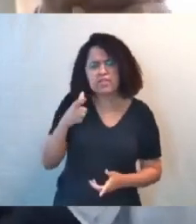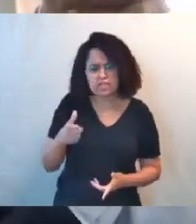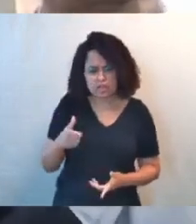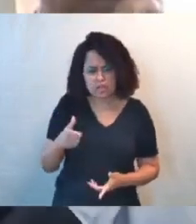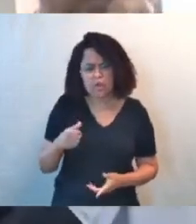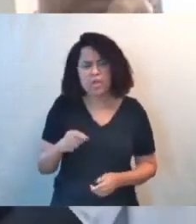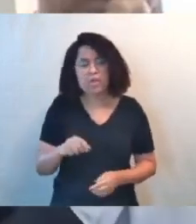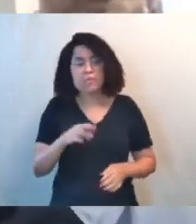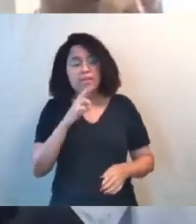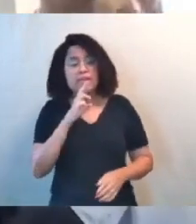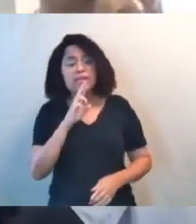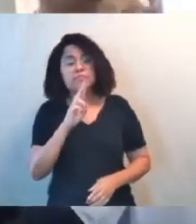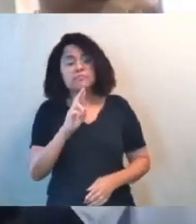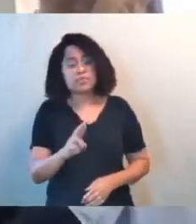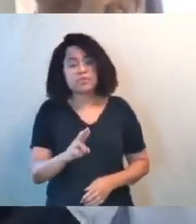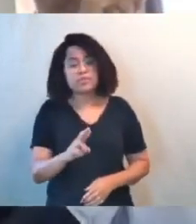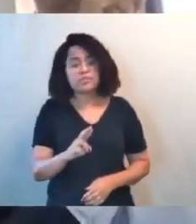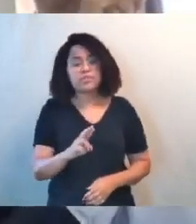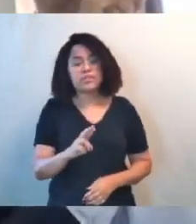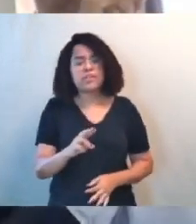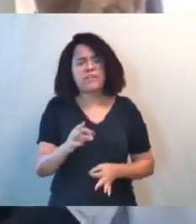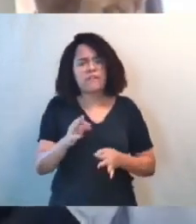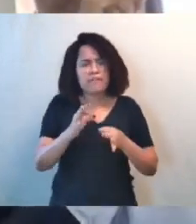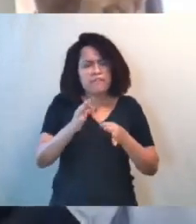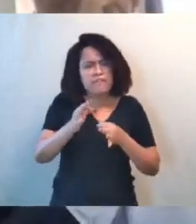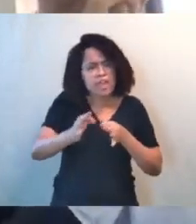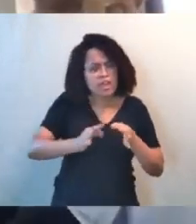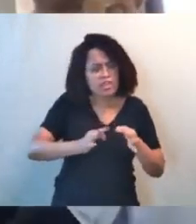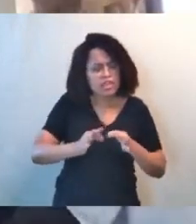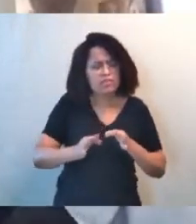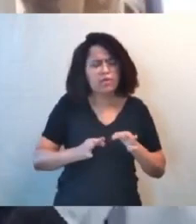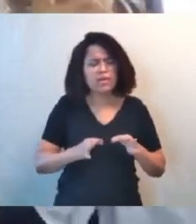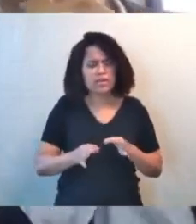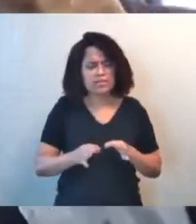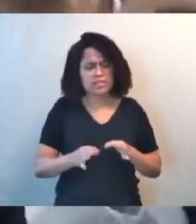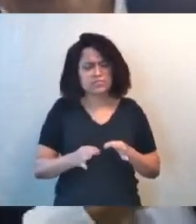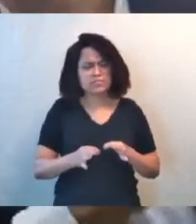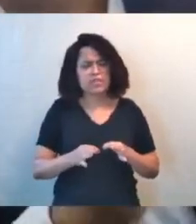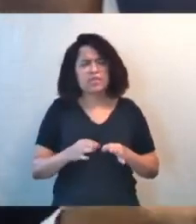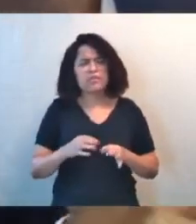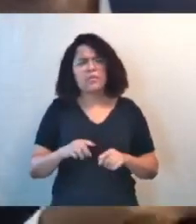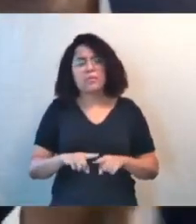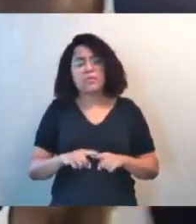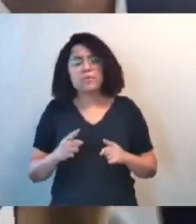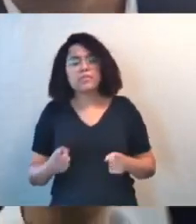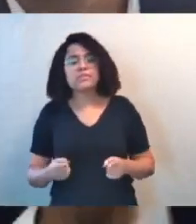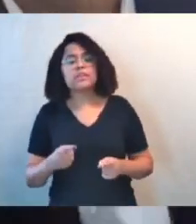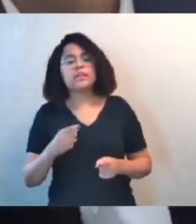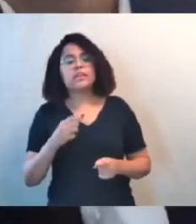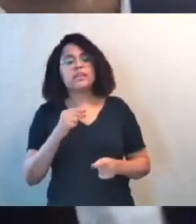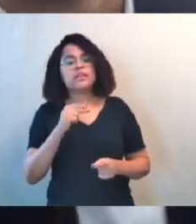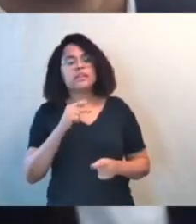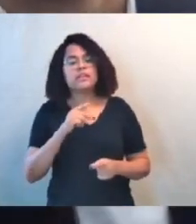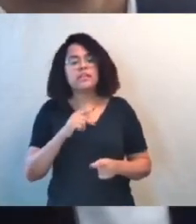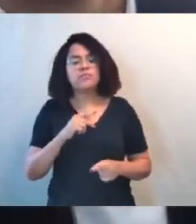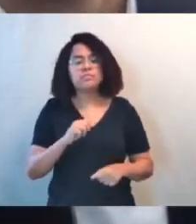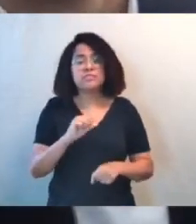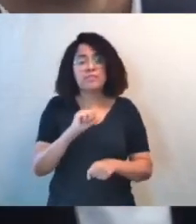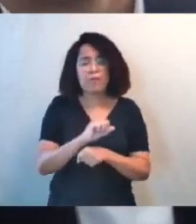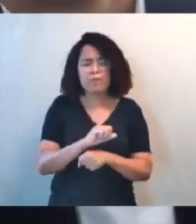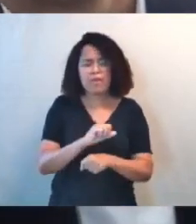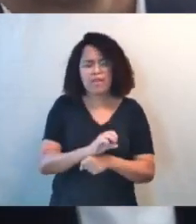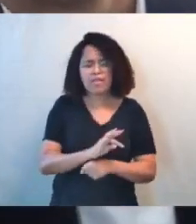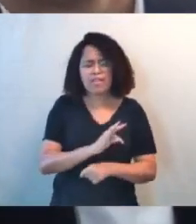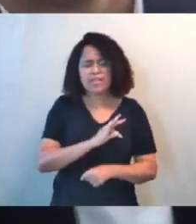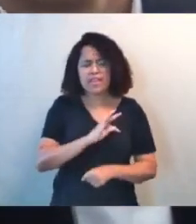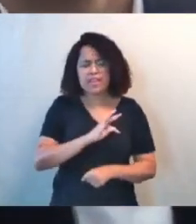resposta dele fique, né, adequada dentro do objetivo da CPI. E, mas ele havia comentado comigo aqui, né, André, que você precisa fazer uma parada